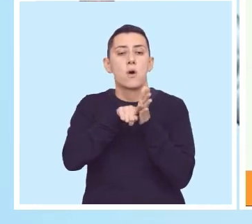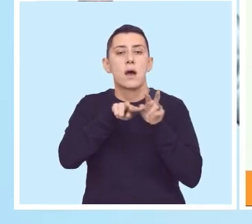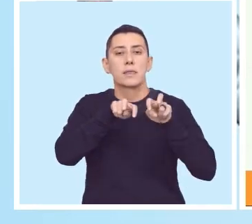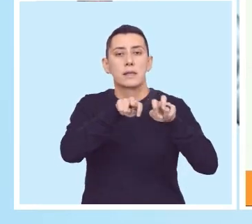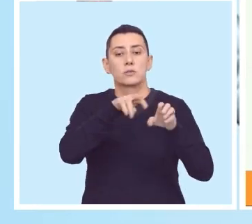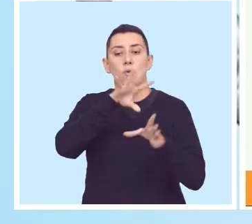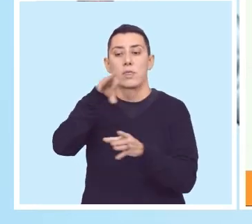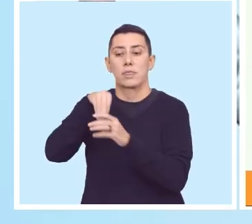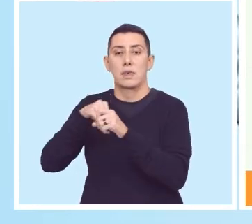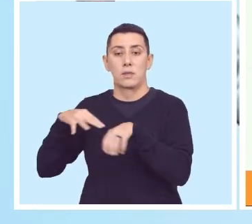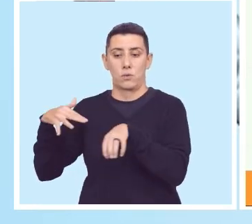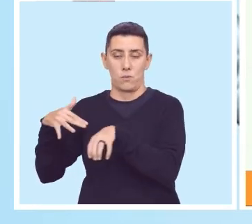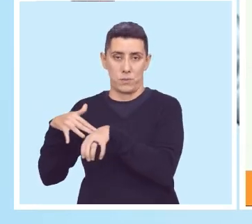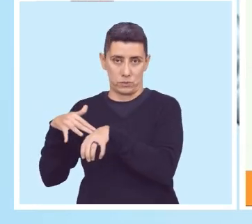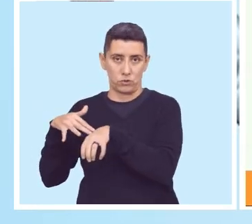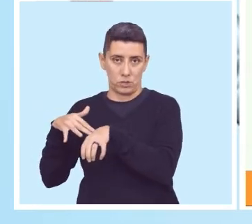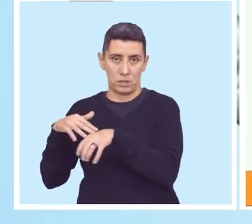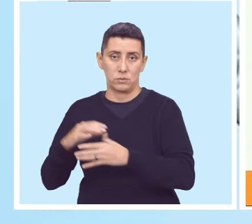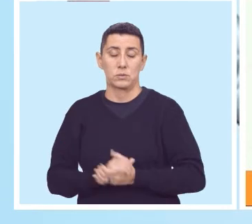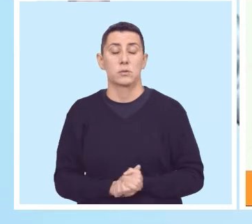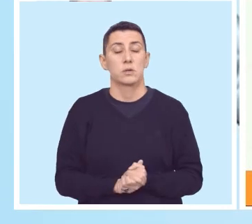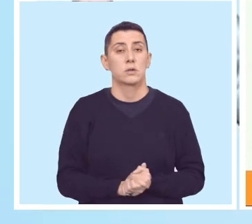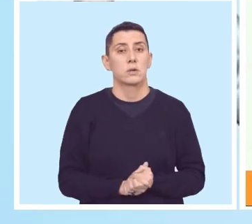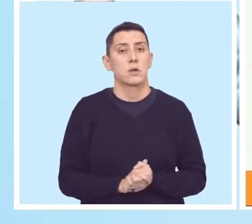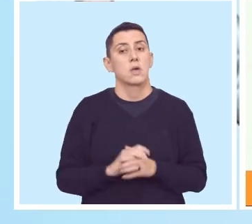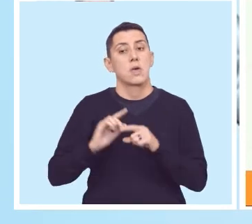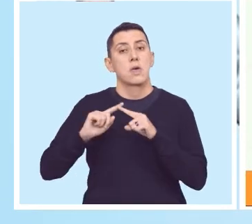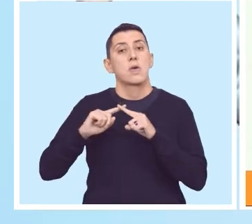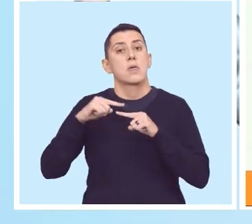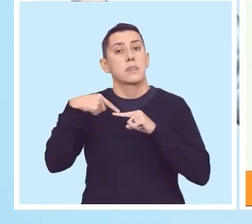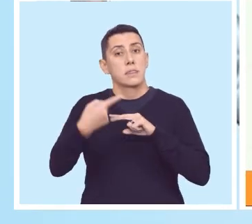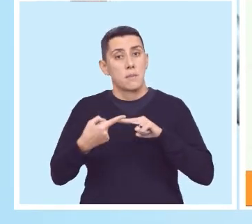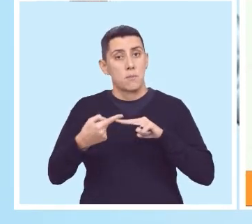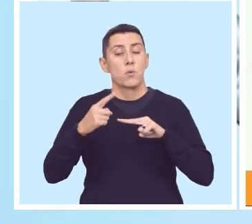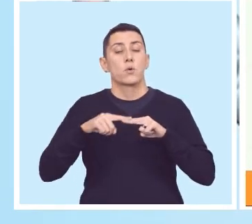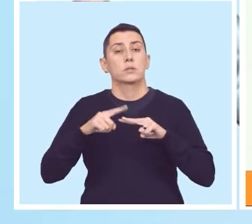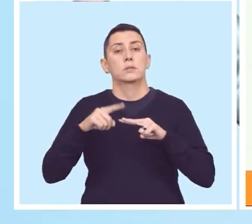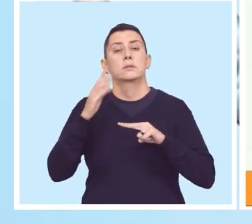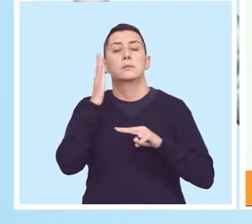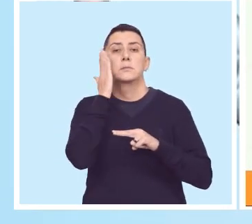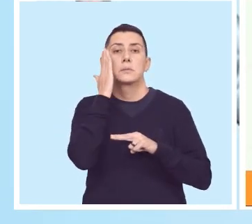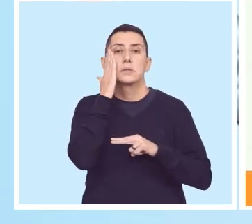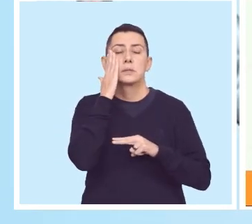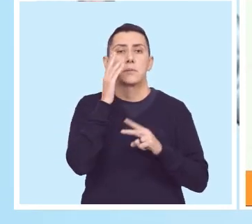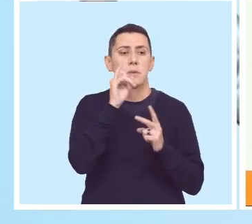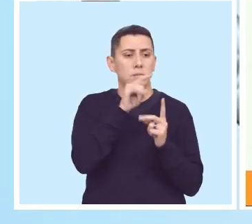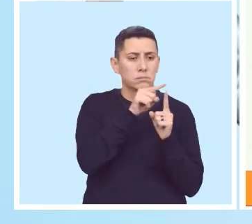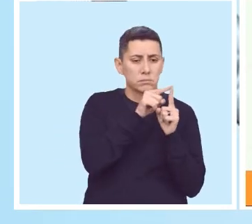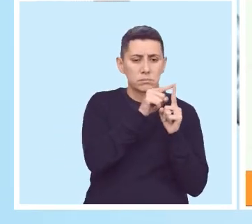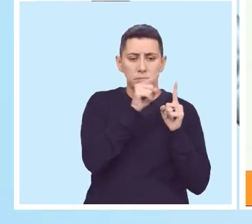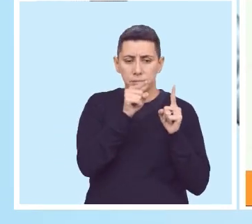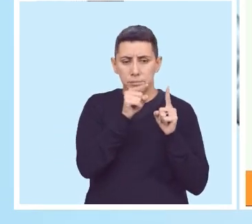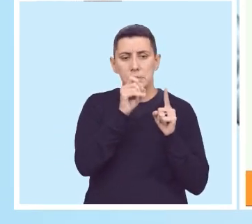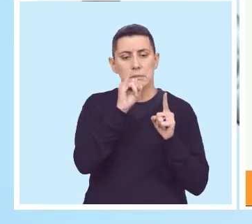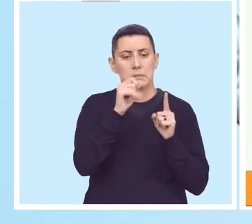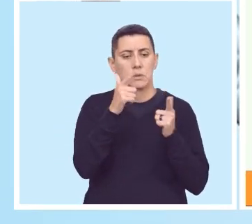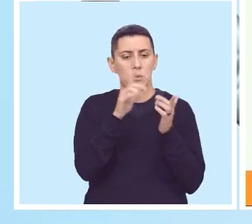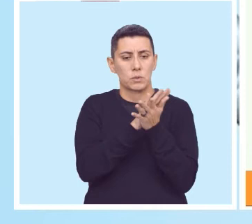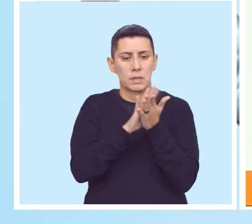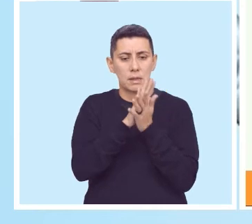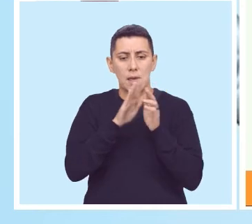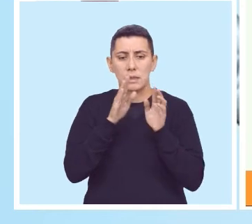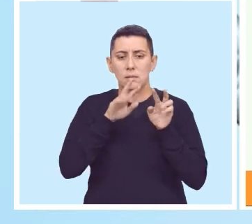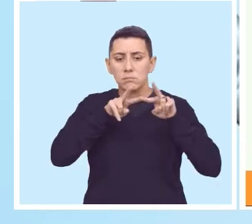dados. Na sequência, é verificado se existem imagens não processadas na base